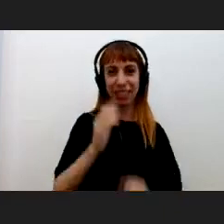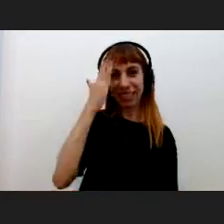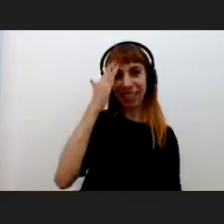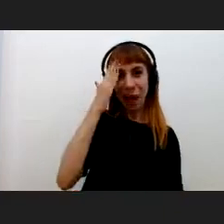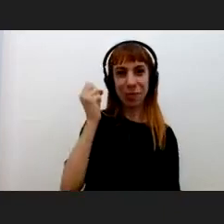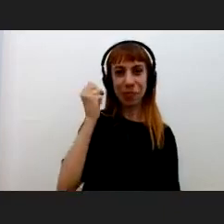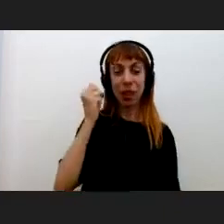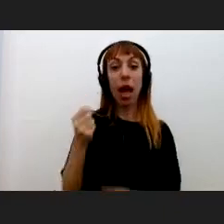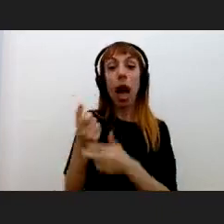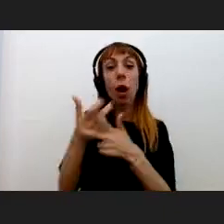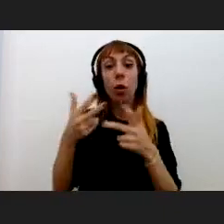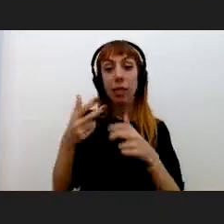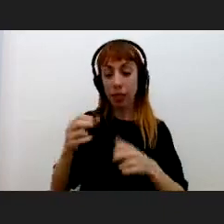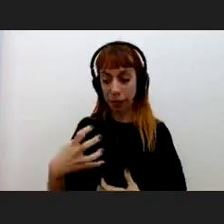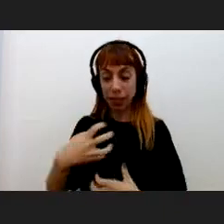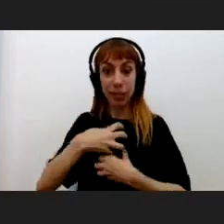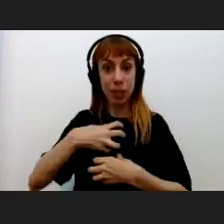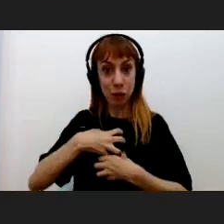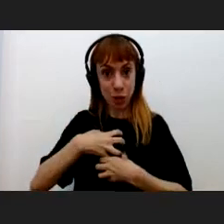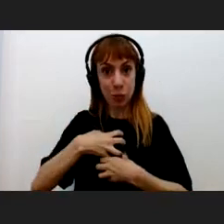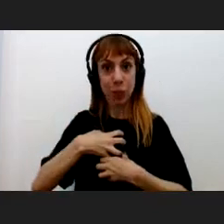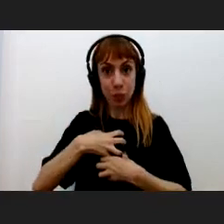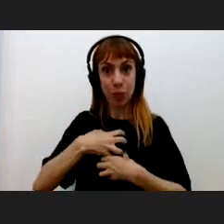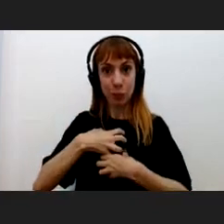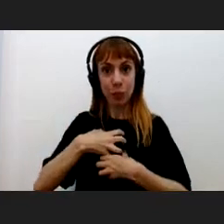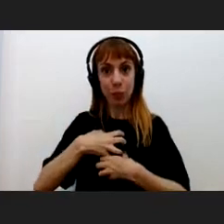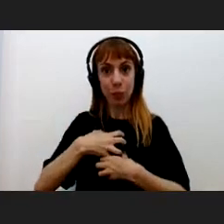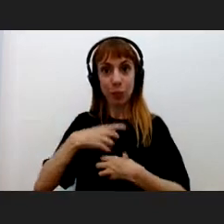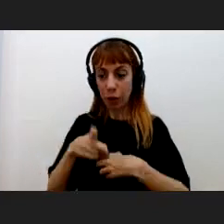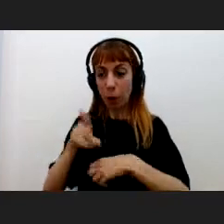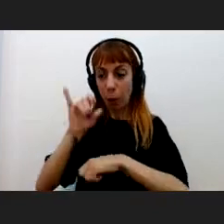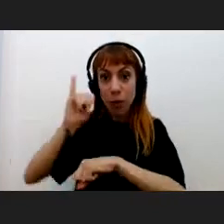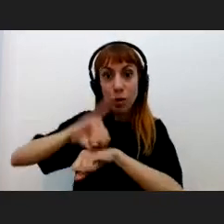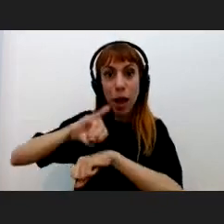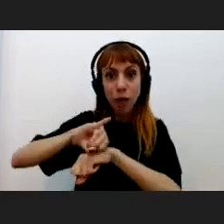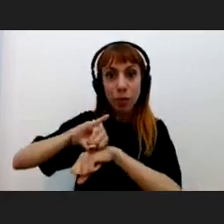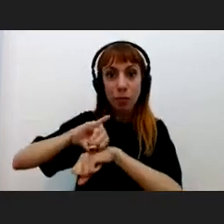a situação e a forma como se nomeia essa situação.